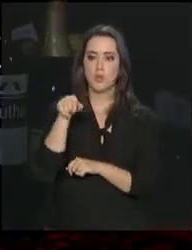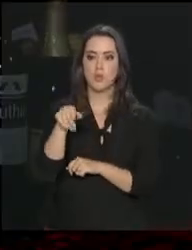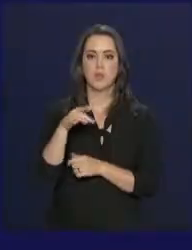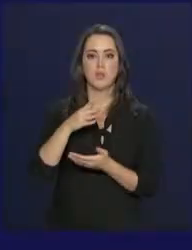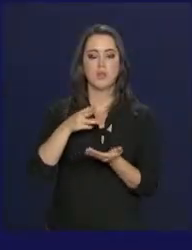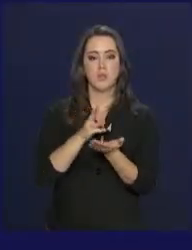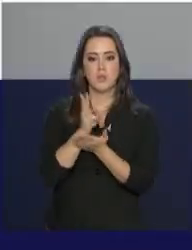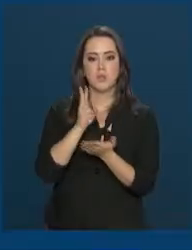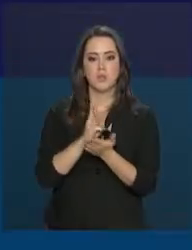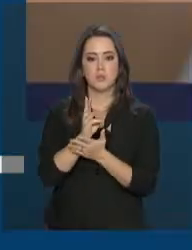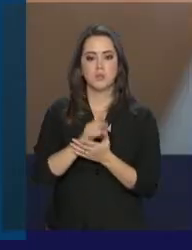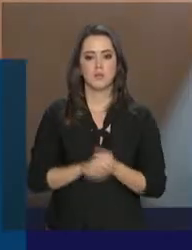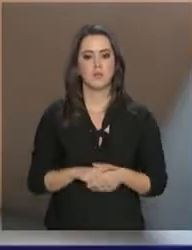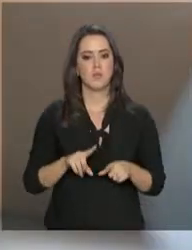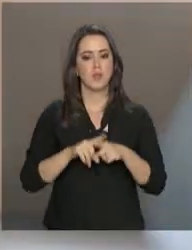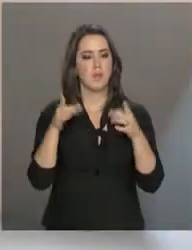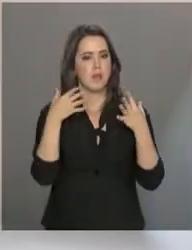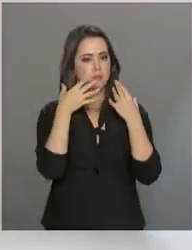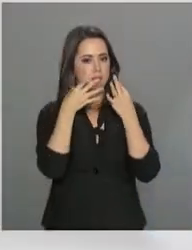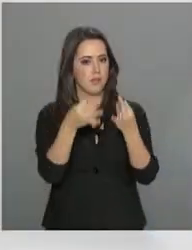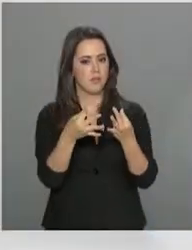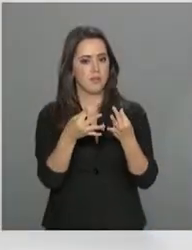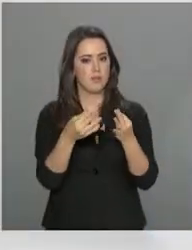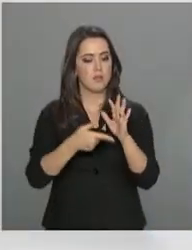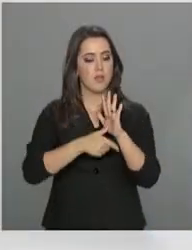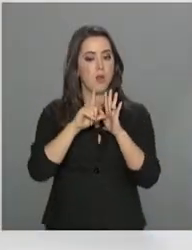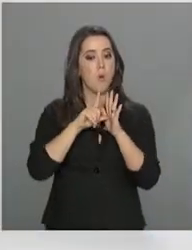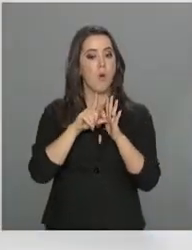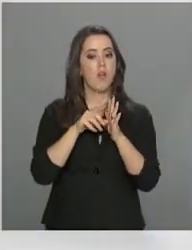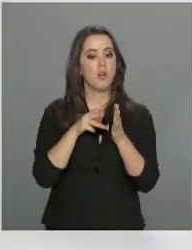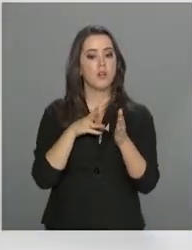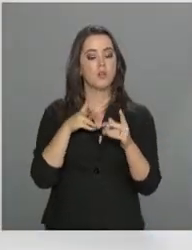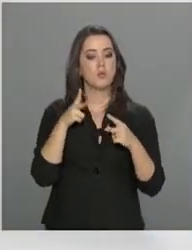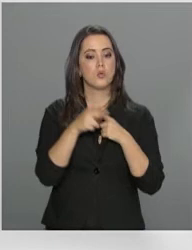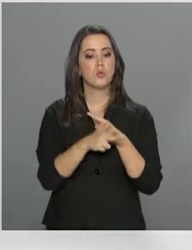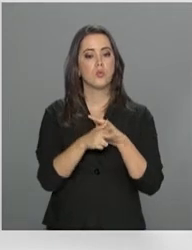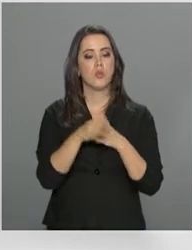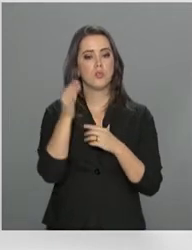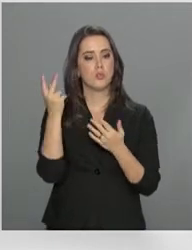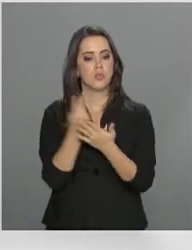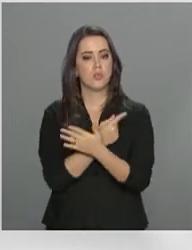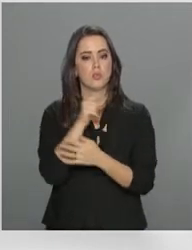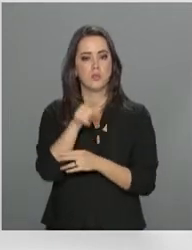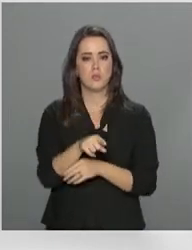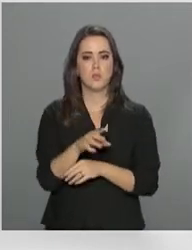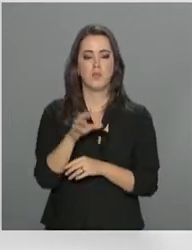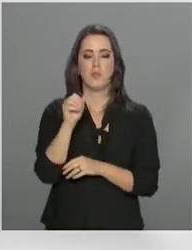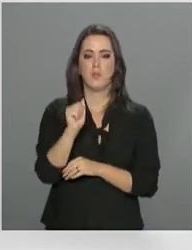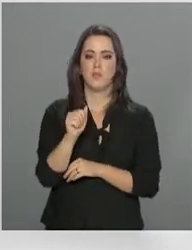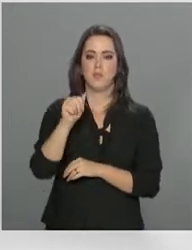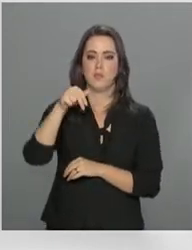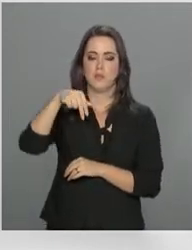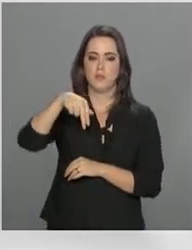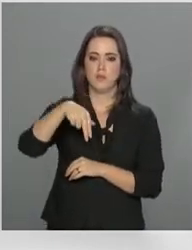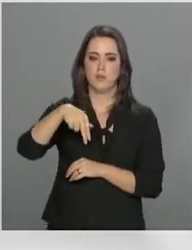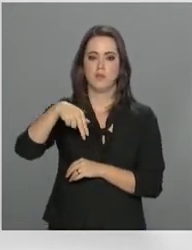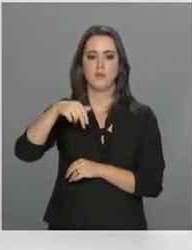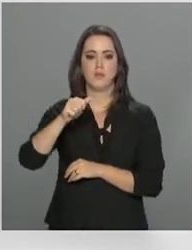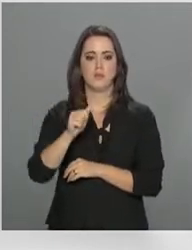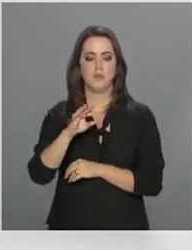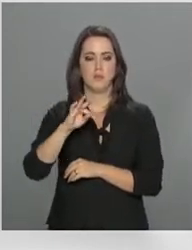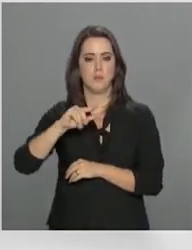whatsapp mas atenção antes do bloqueio ser realizado a agência nacional de telecomunicações anatel